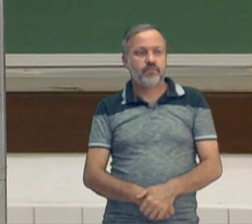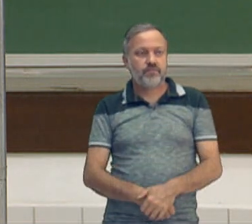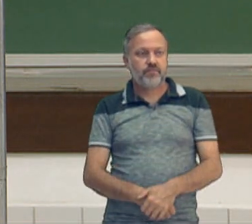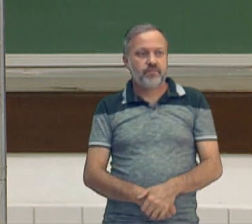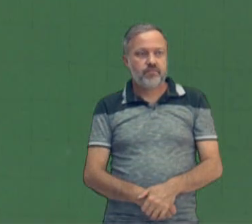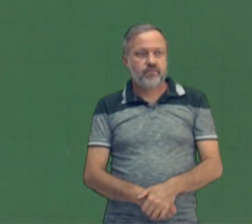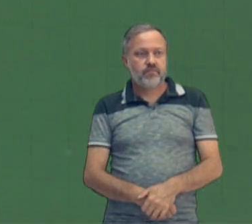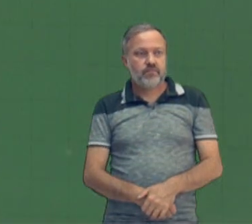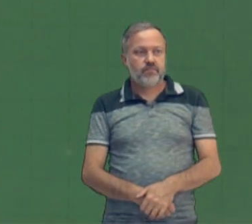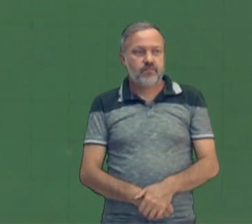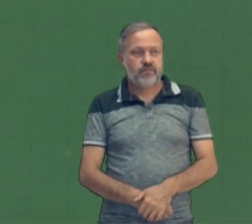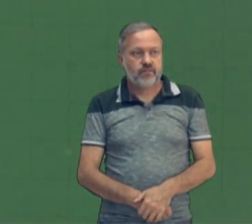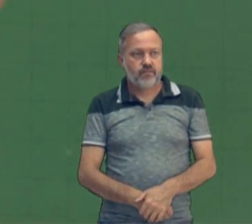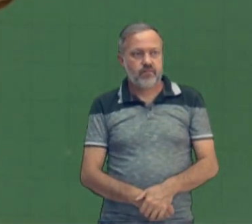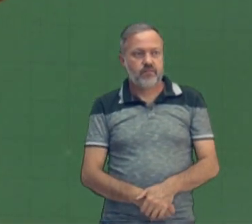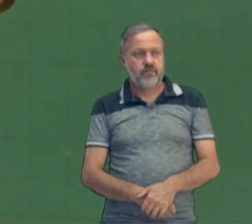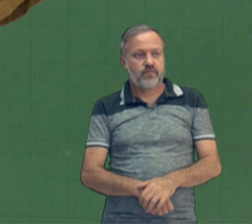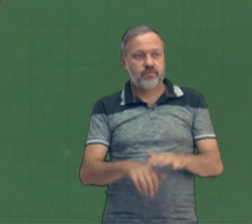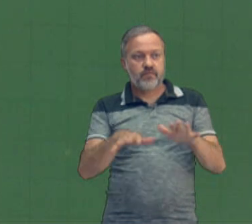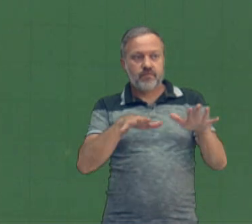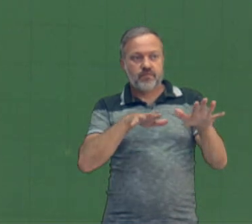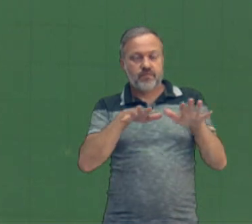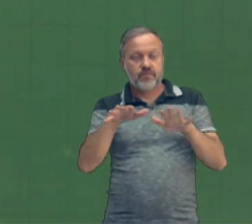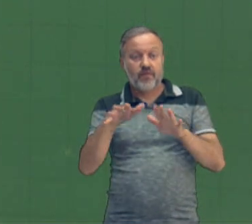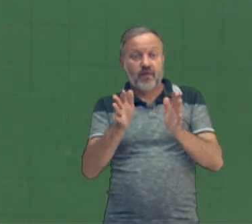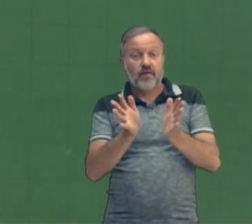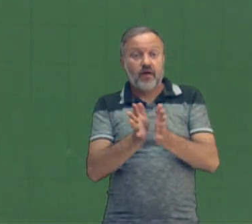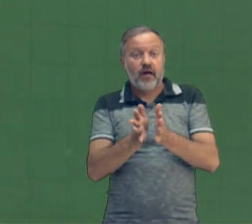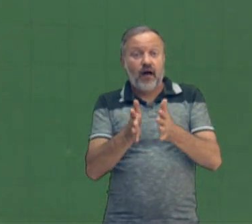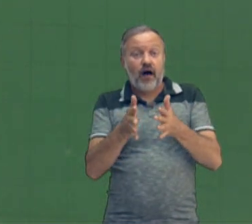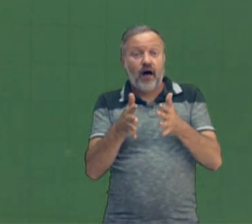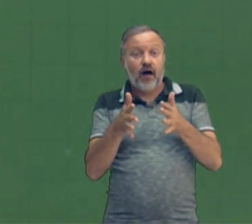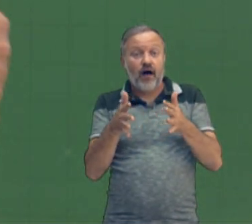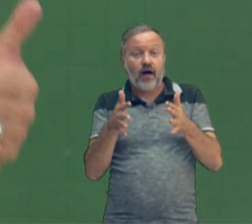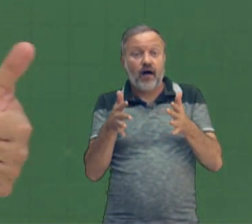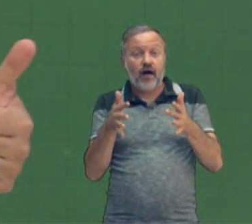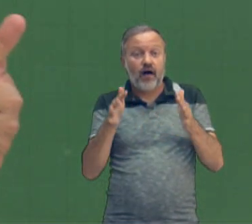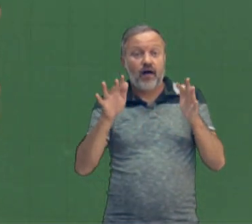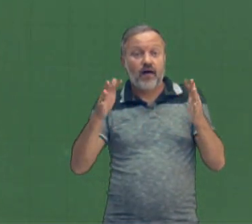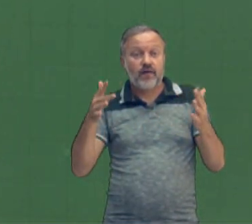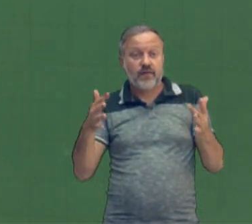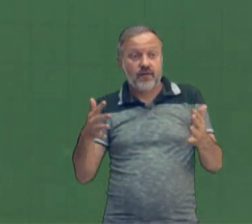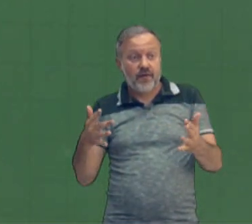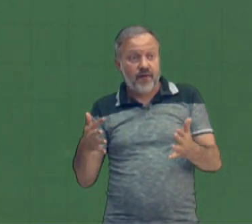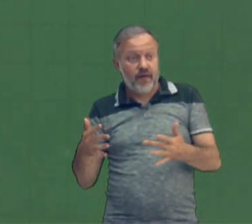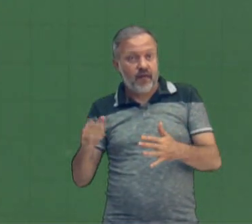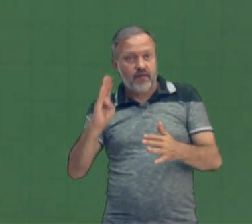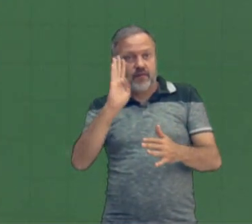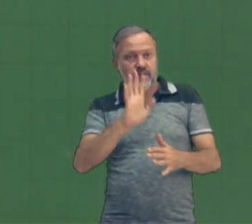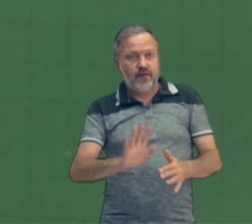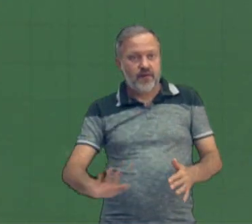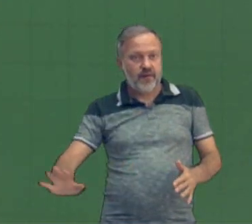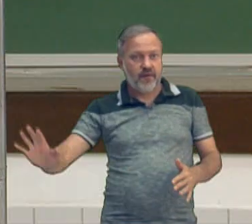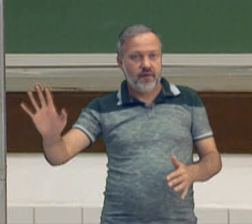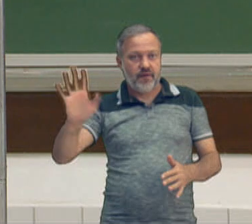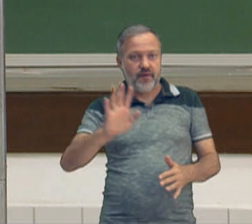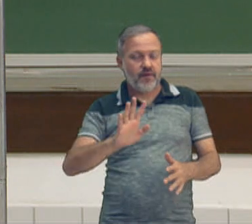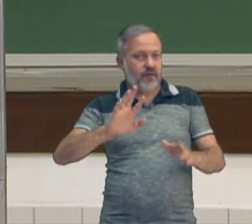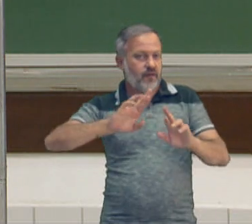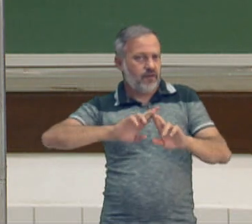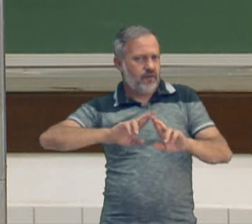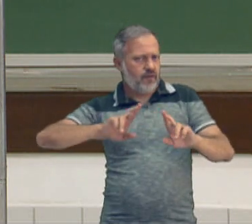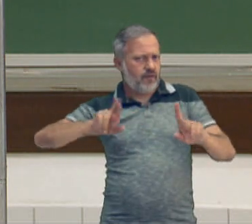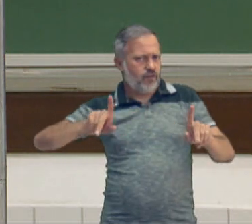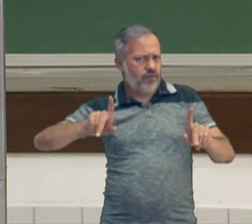Bom, Movimento Espírita do Brasil. Letra A, não é. Os espíritas kardecistas do Brasil têm as suas obras